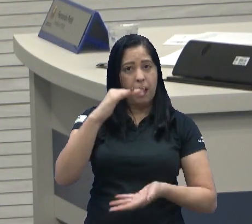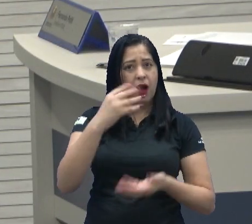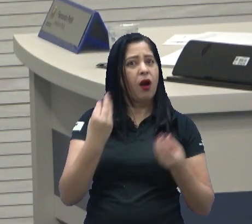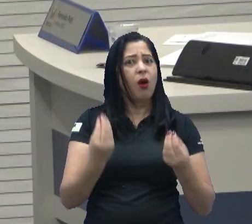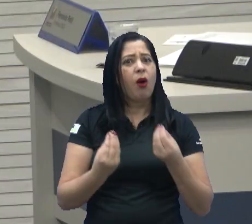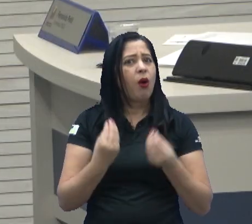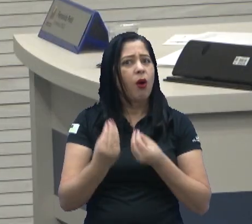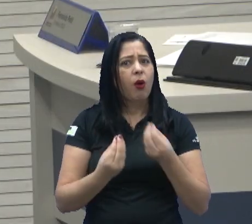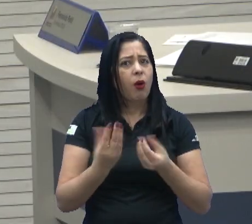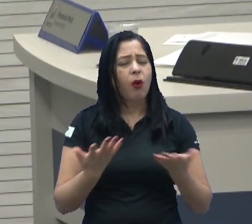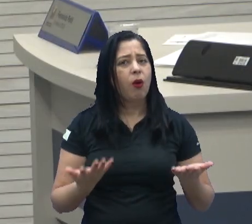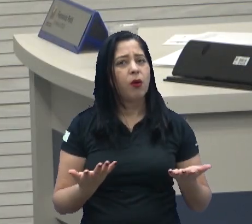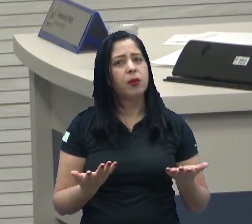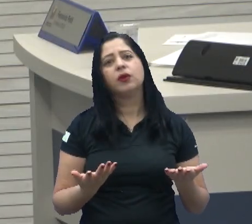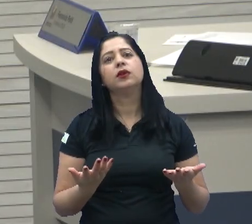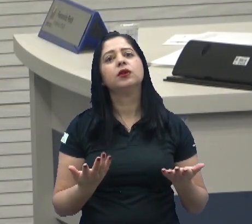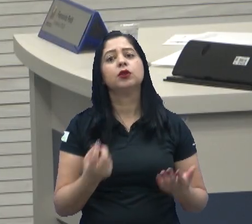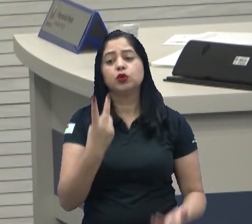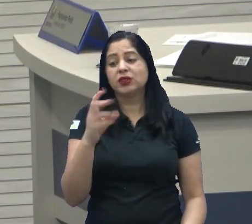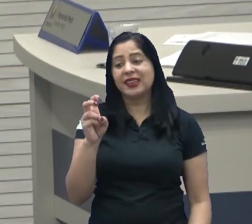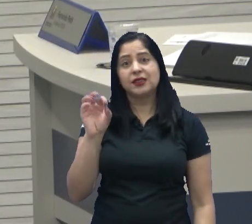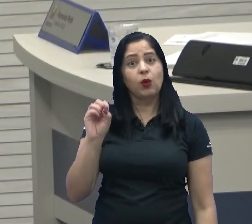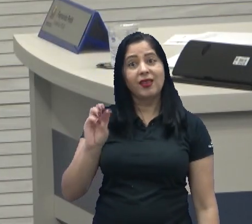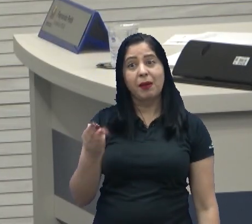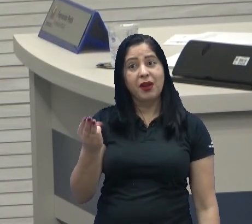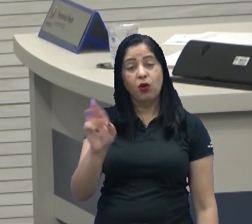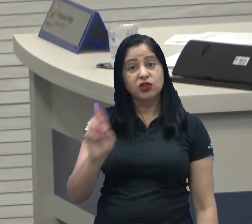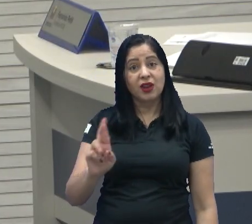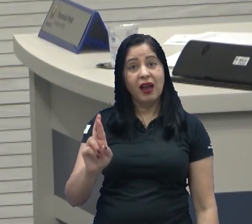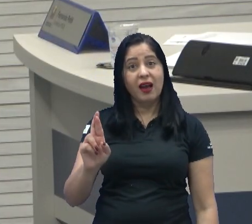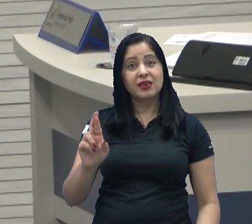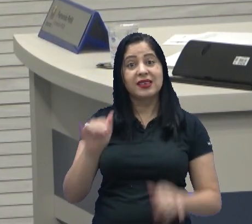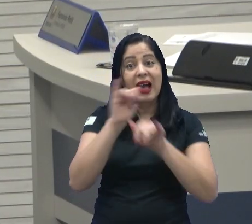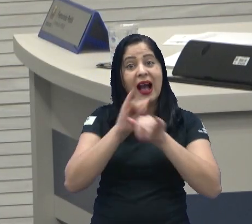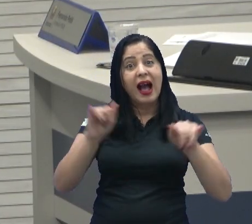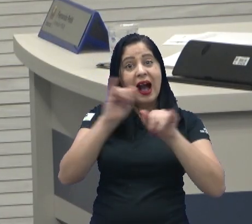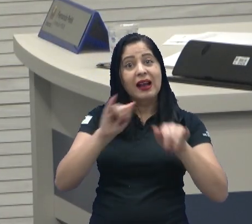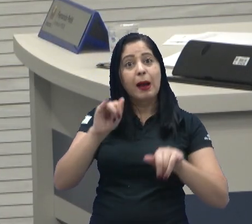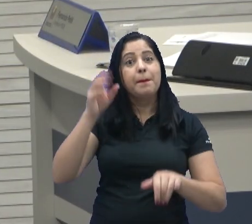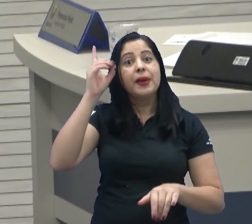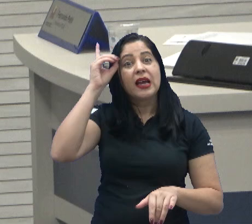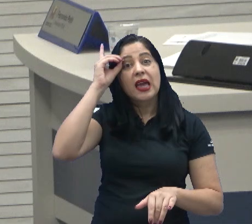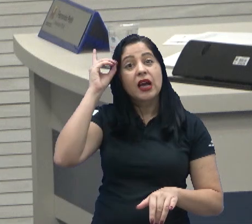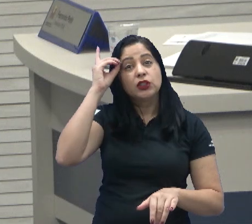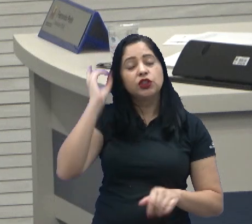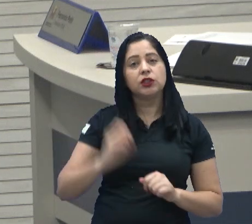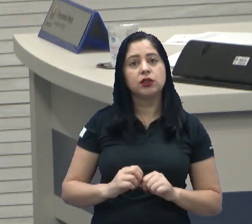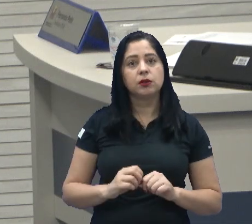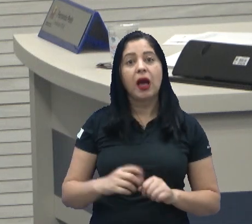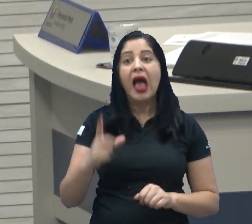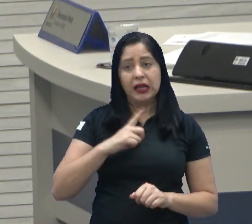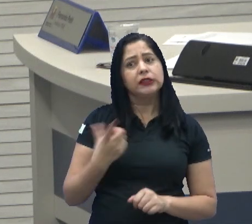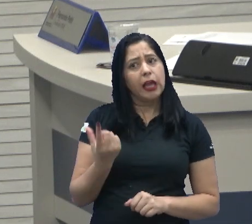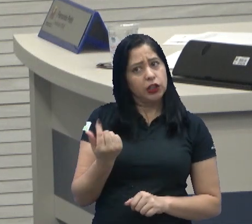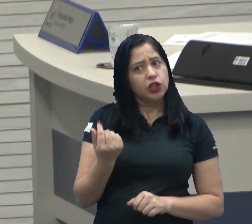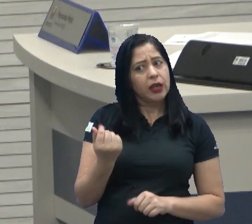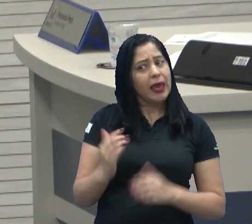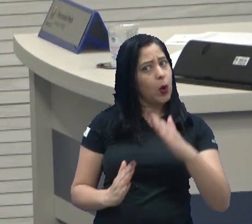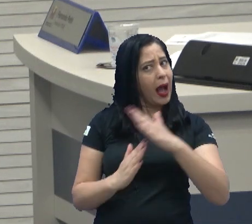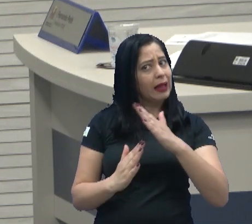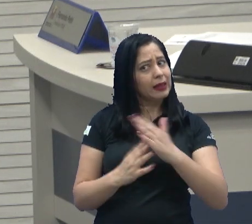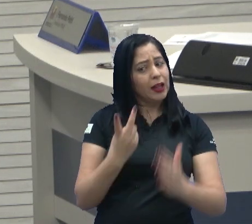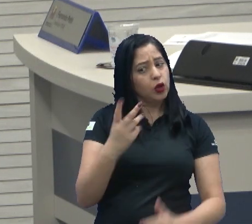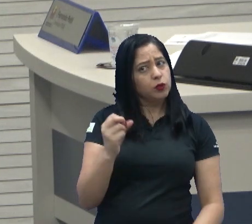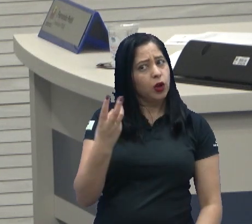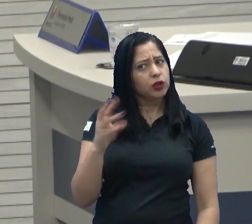campanha da presidente Dilma custou 350 milhões. Por isso que eu disse, eles têm dinheiro para disputar a eleição até 2038. E